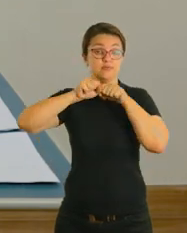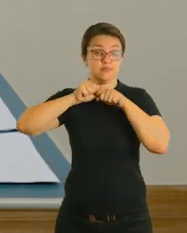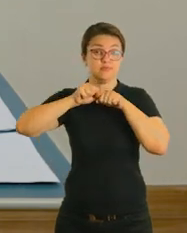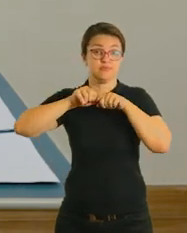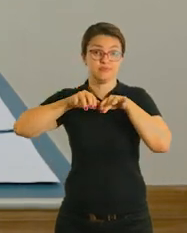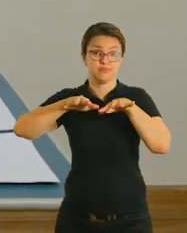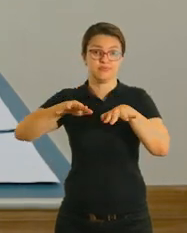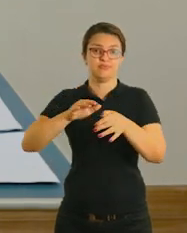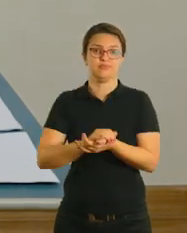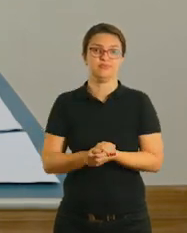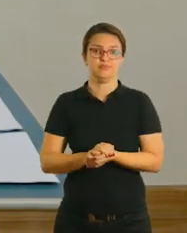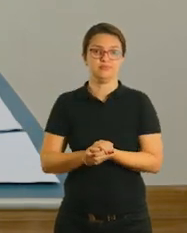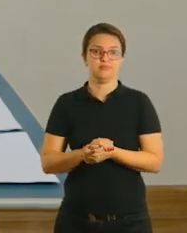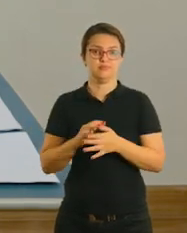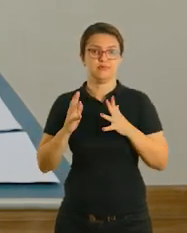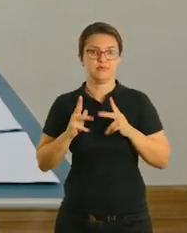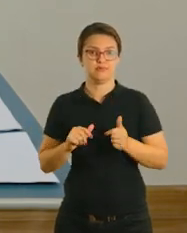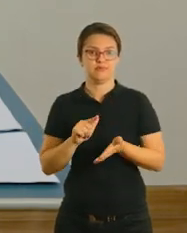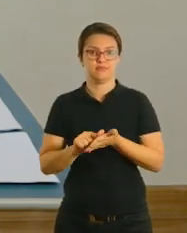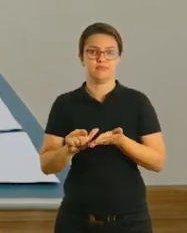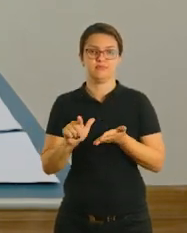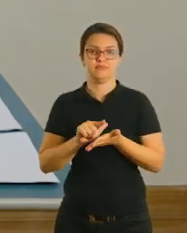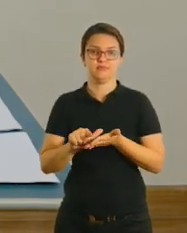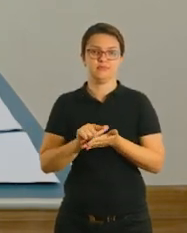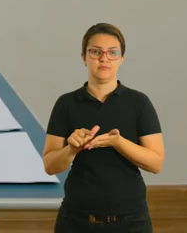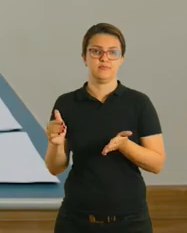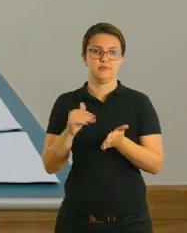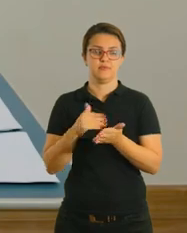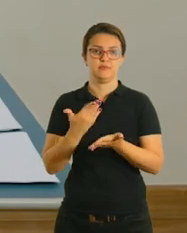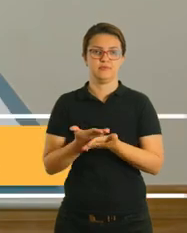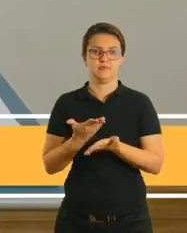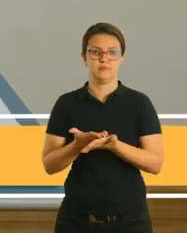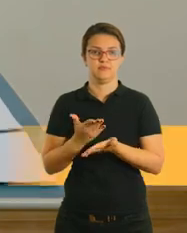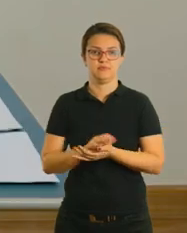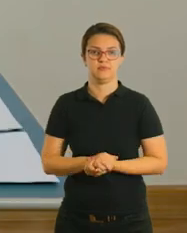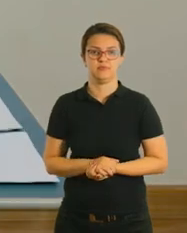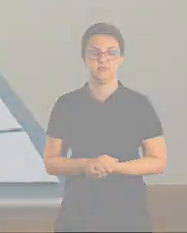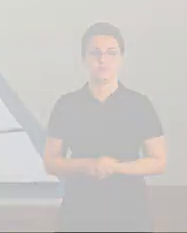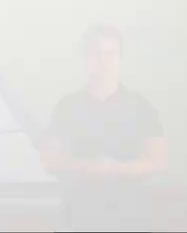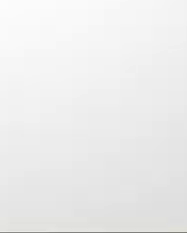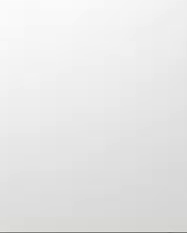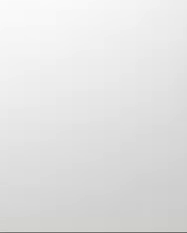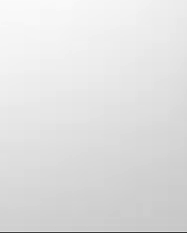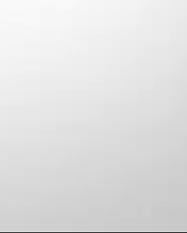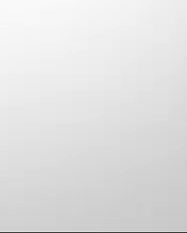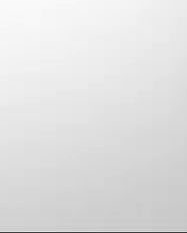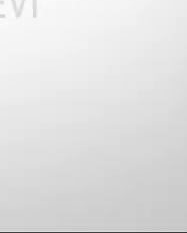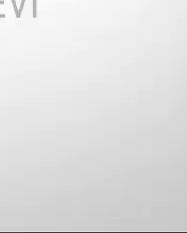esqueçam de compartilhar esse vídeo, manter a higiene pessoal e até a próxima!